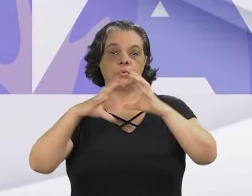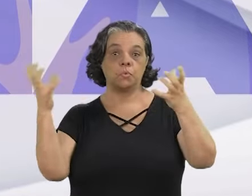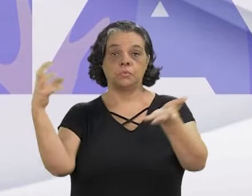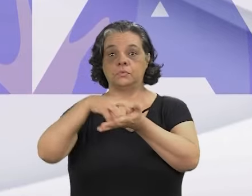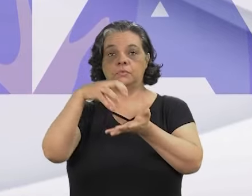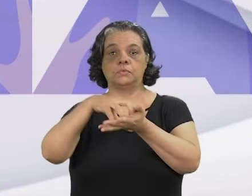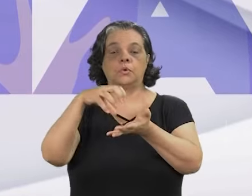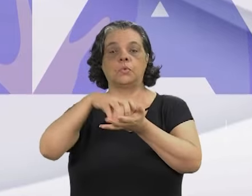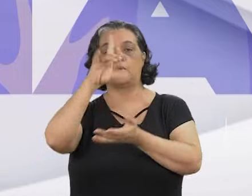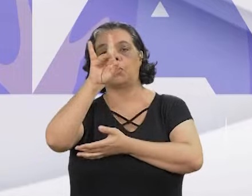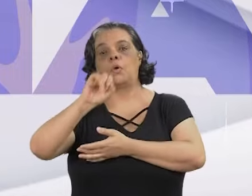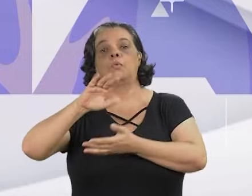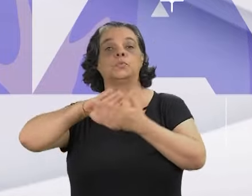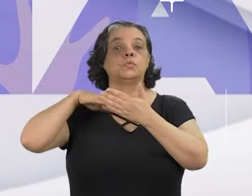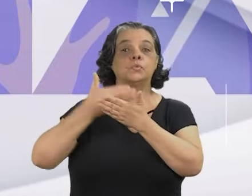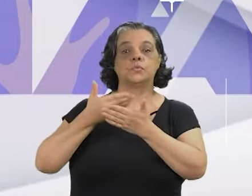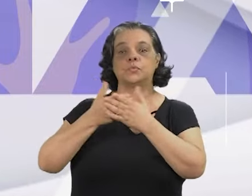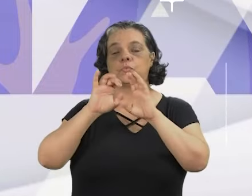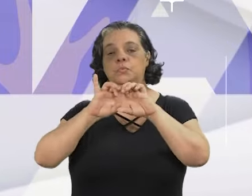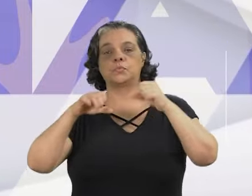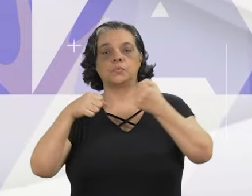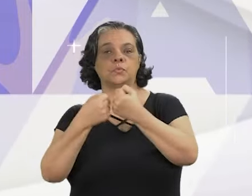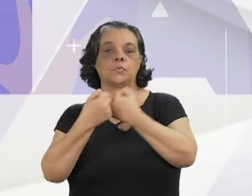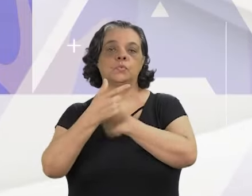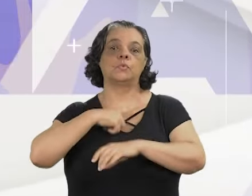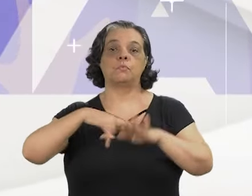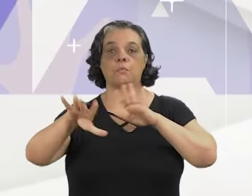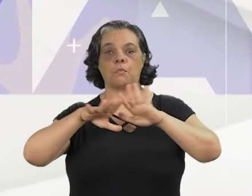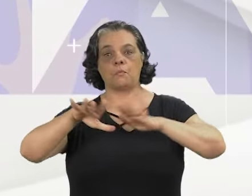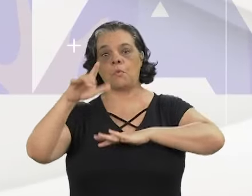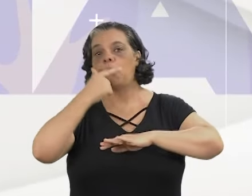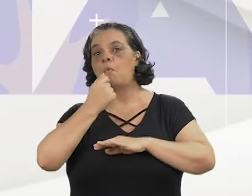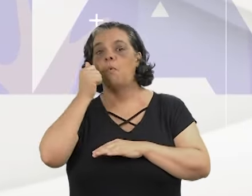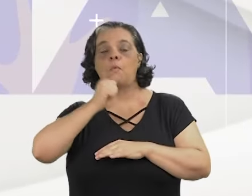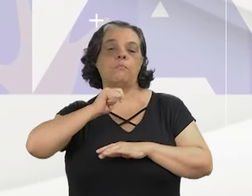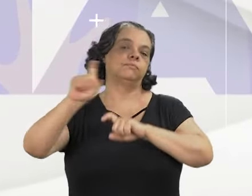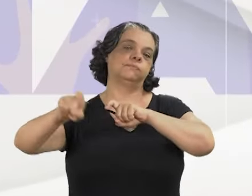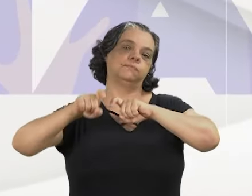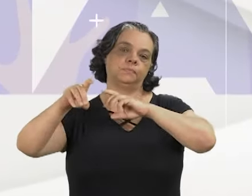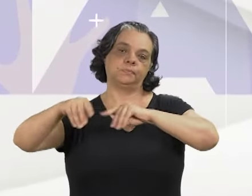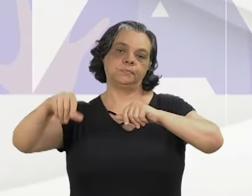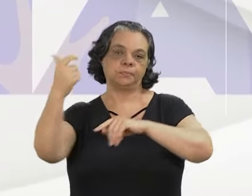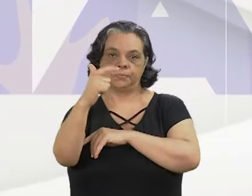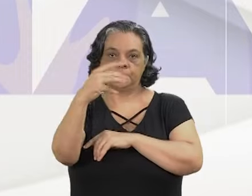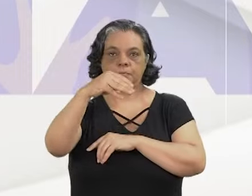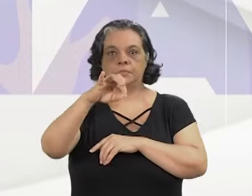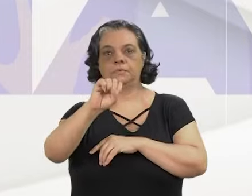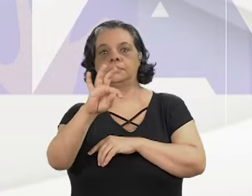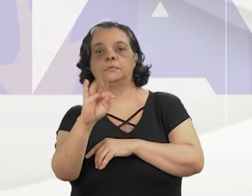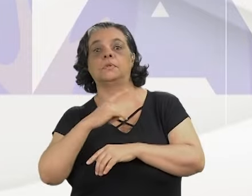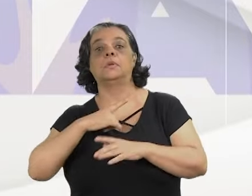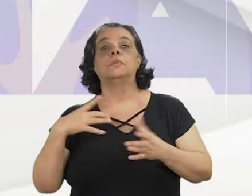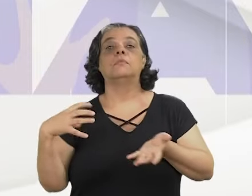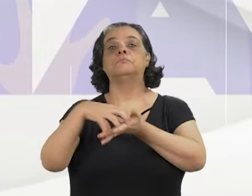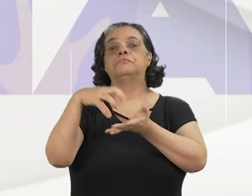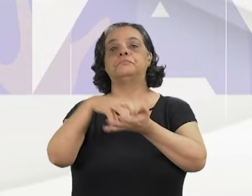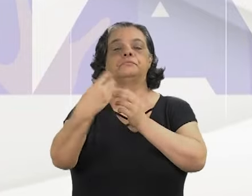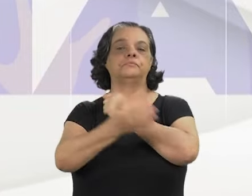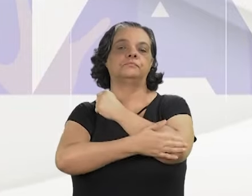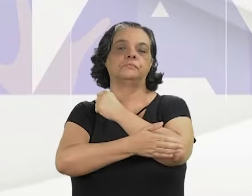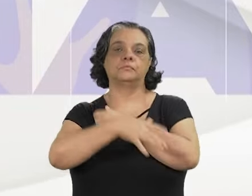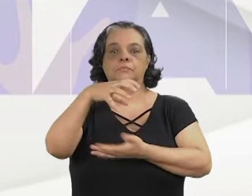comunicação o centro doner Câmara de estudos e Ação Social o movimento das trabalhadoras e trabalhadores sem terra ou MST